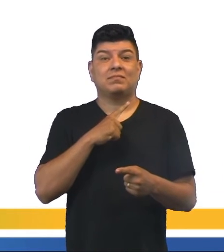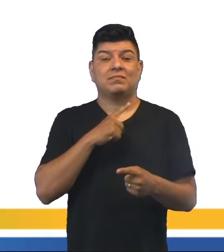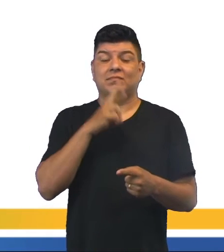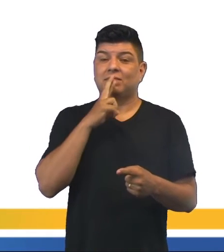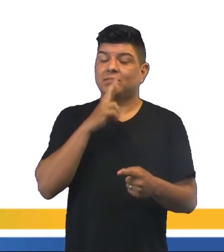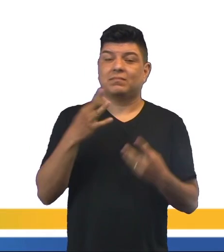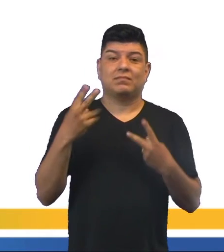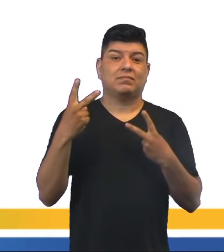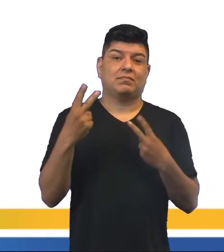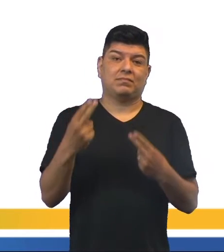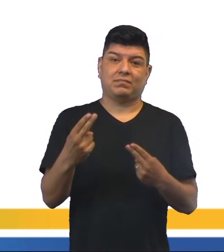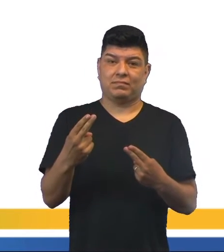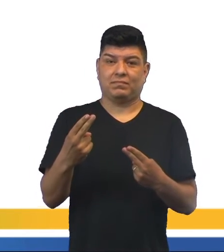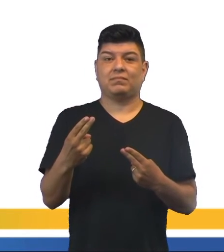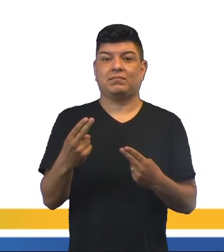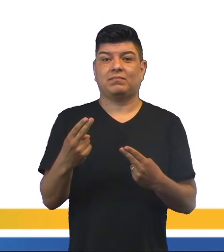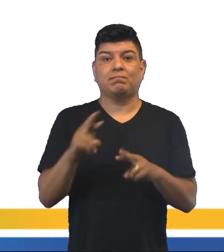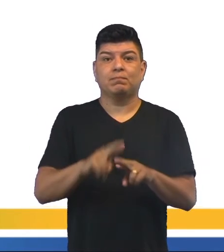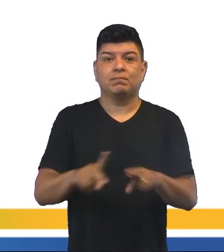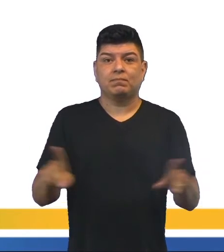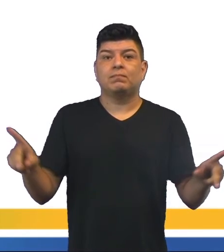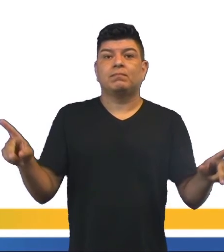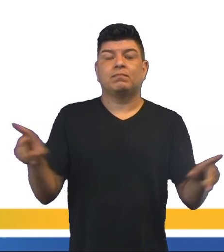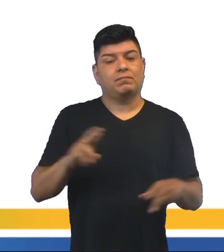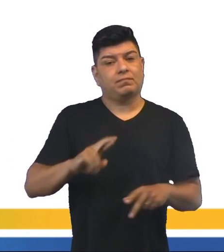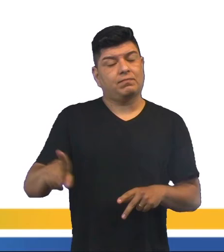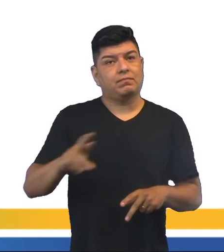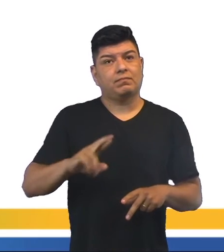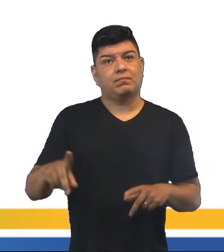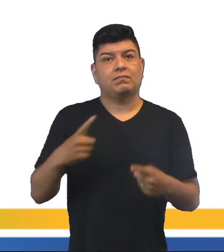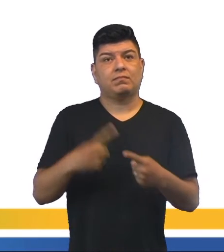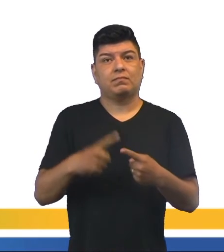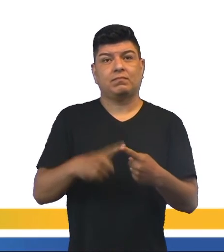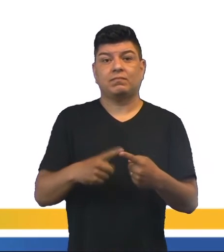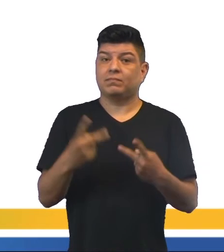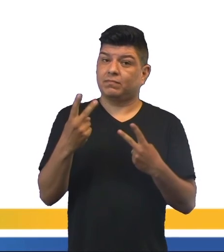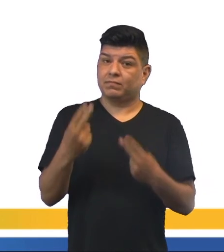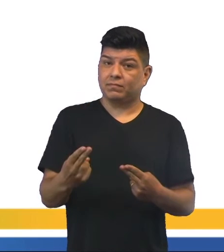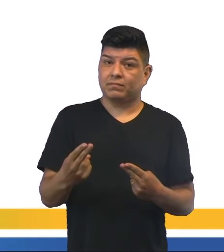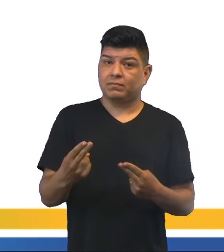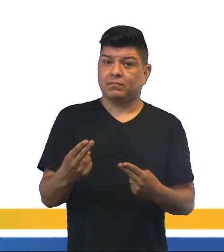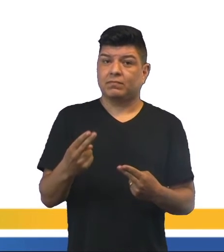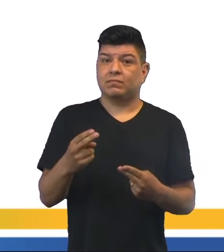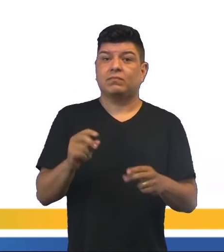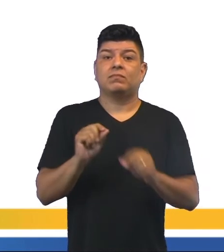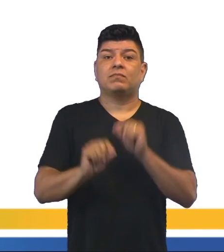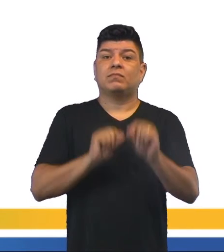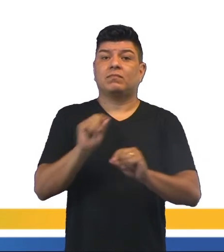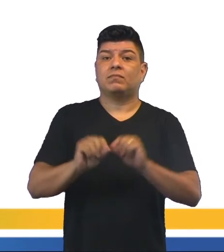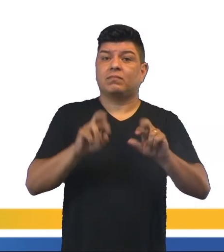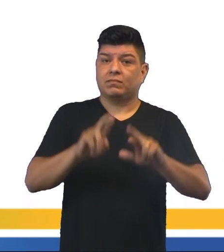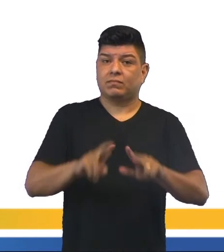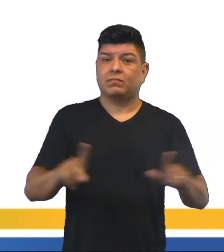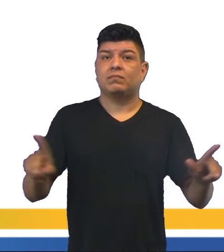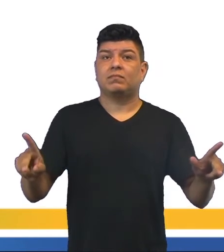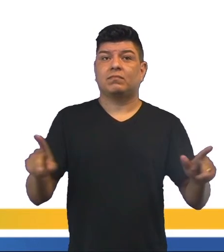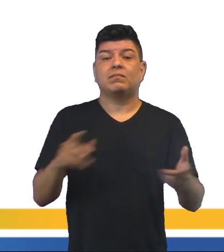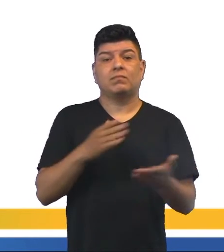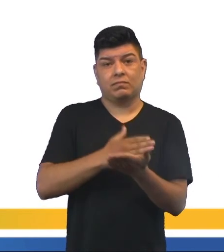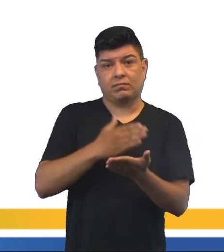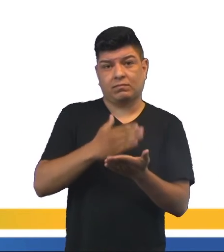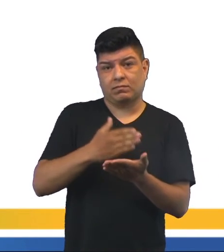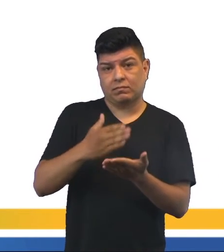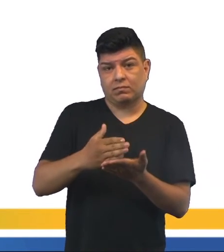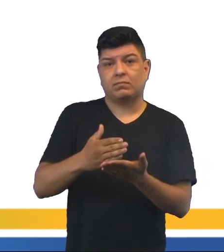o mesmo resultado elas não são diferentes porque o resultado vai ser o mesmo que que tem de diferente o professora as